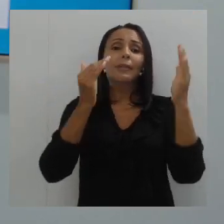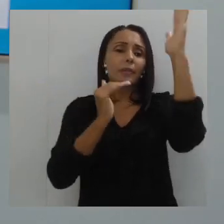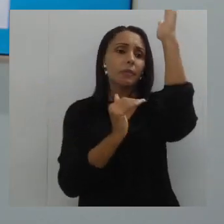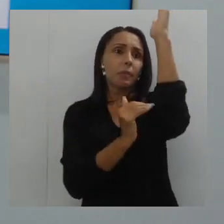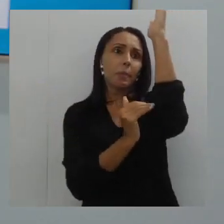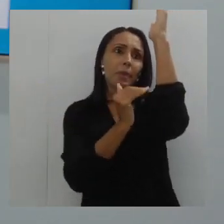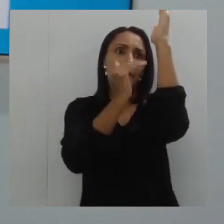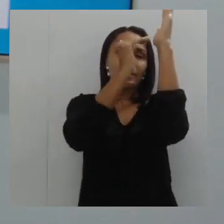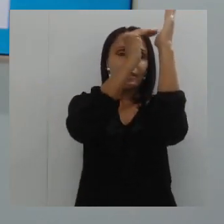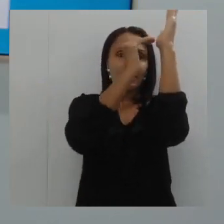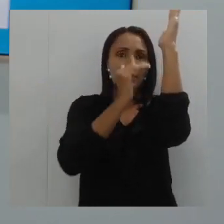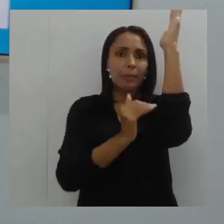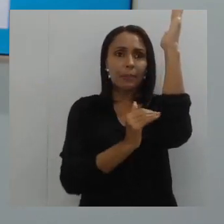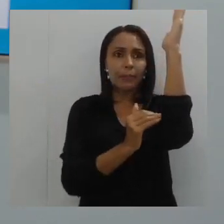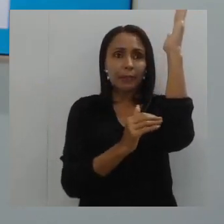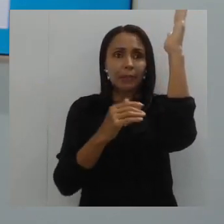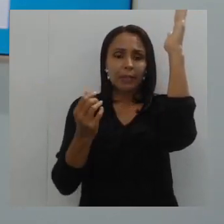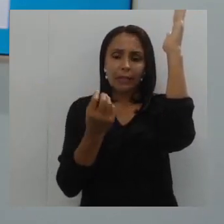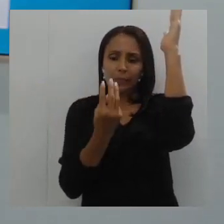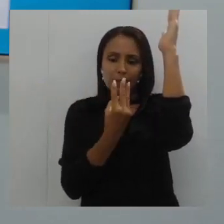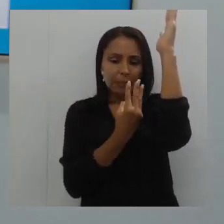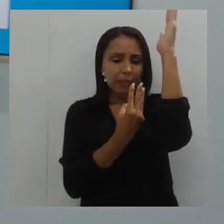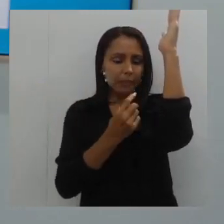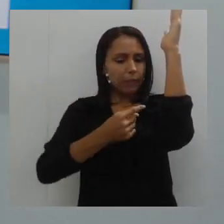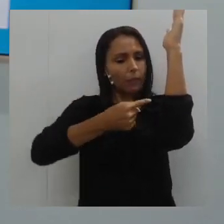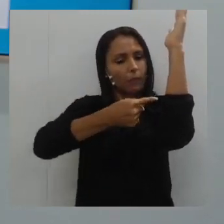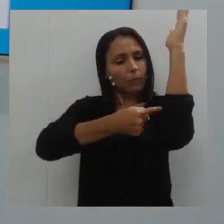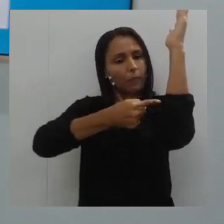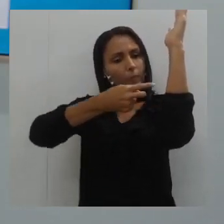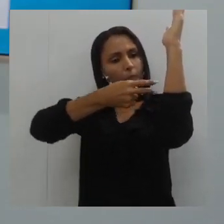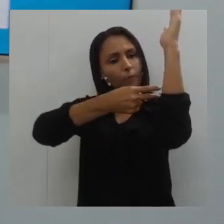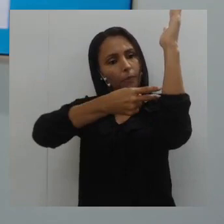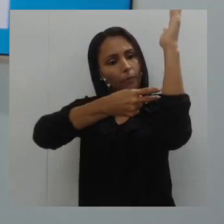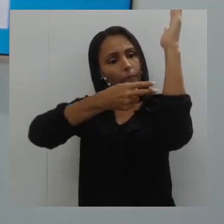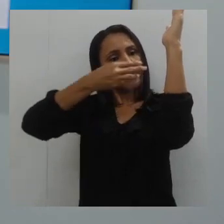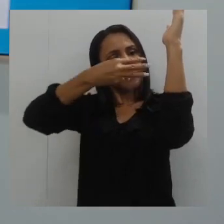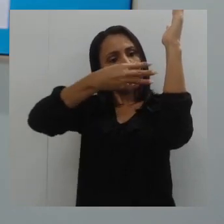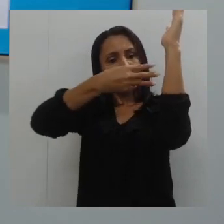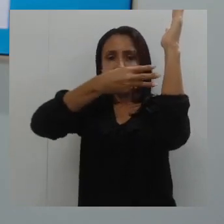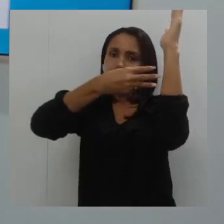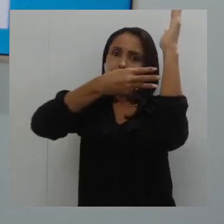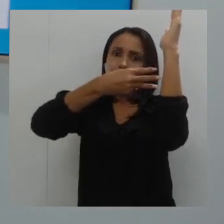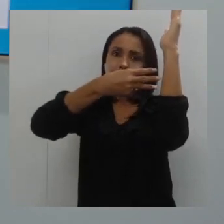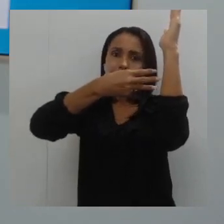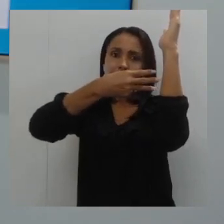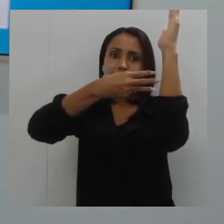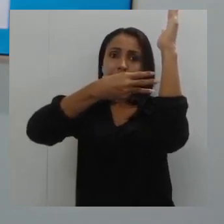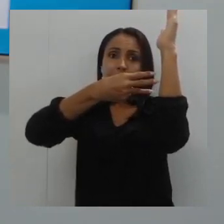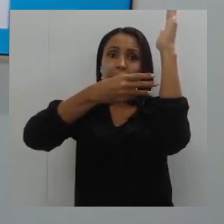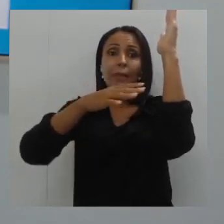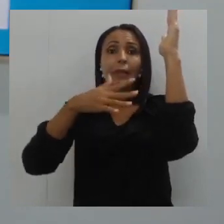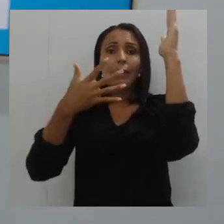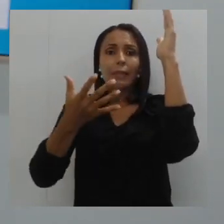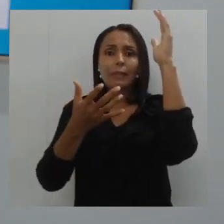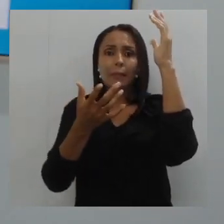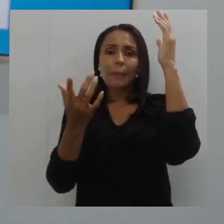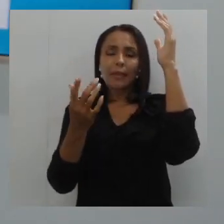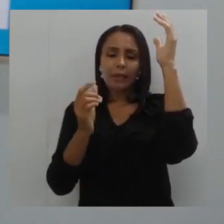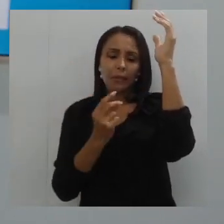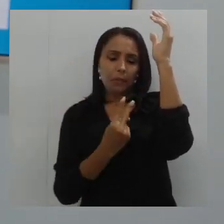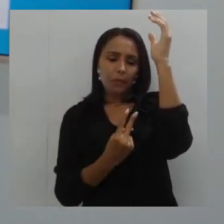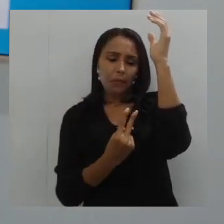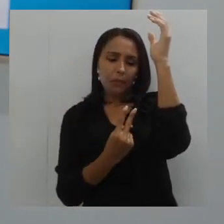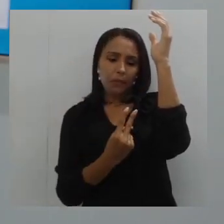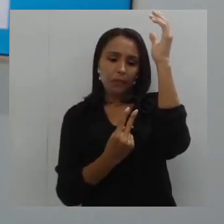poder fazer o encontro. Então, eu tenho 3. Então, aqui, ó, 1, 2, 3. Então, eu pego o ponto 2, ele